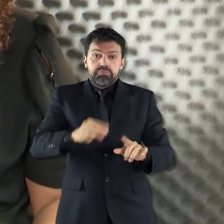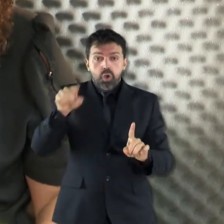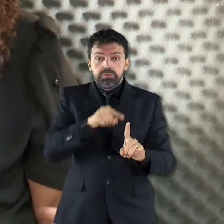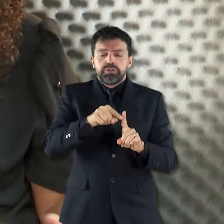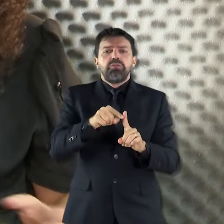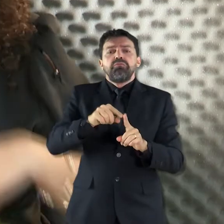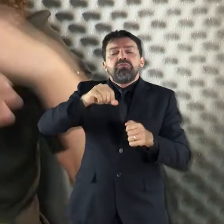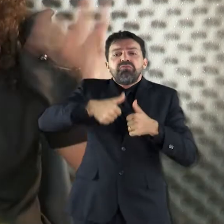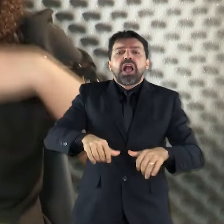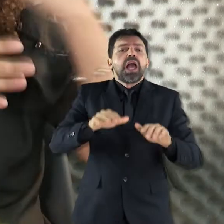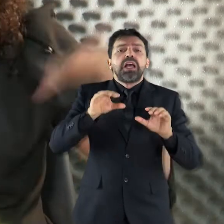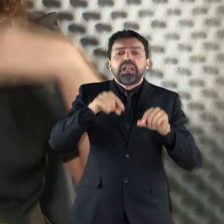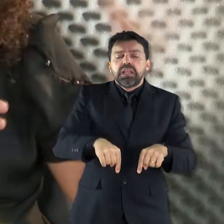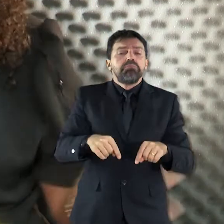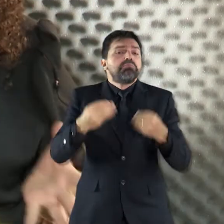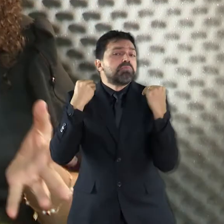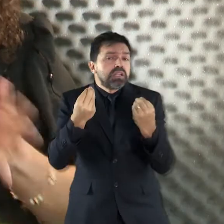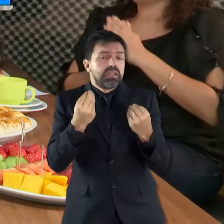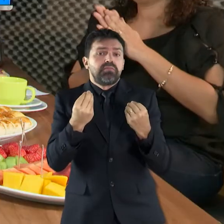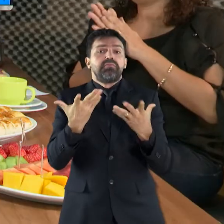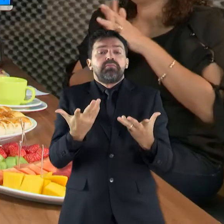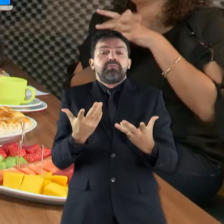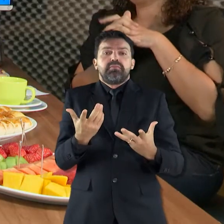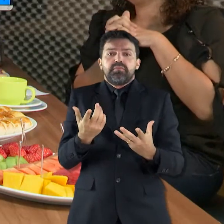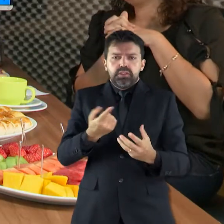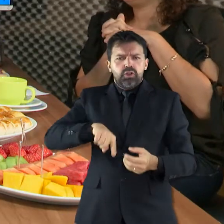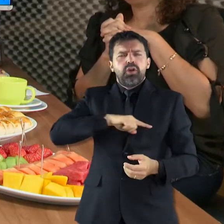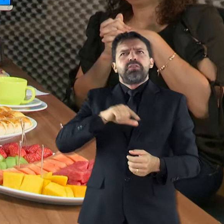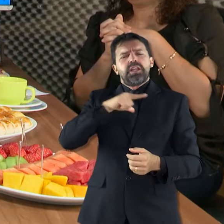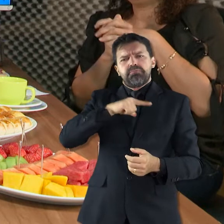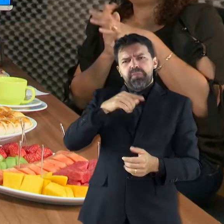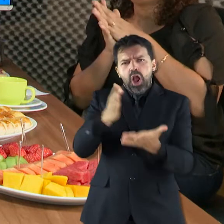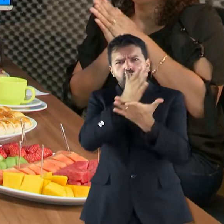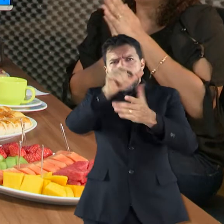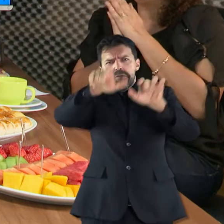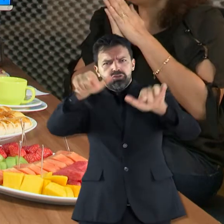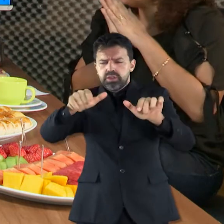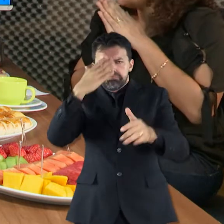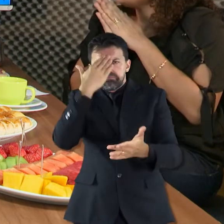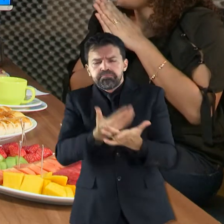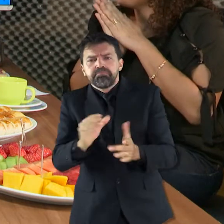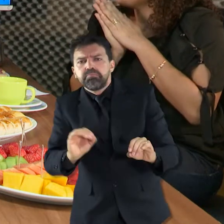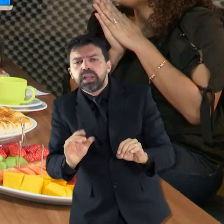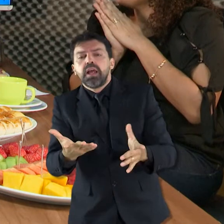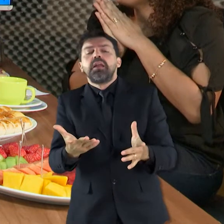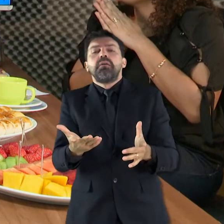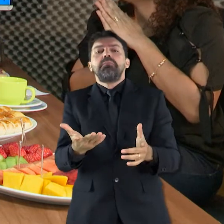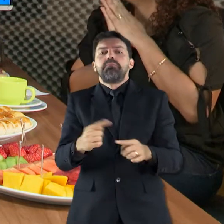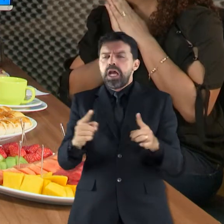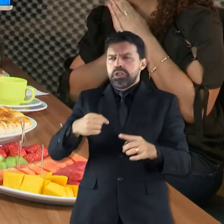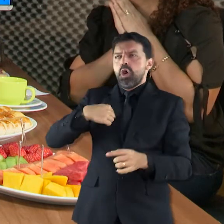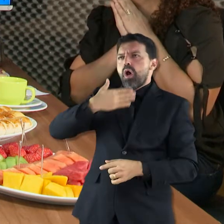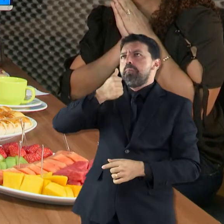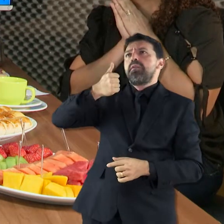né? A gente vai e a vida continua, né? Eu sei que tem pessoas que não acreditam, mas eu prefiro acreditar. Eu também. Porque eu